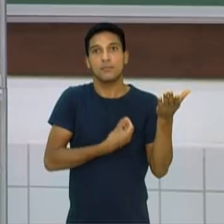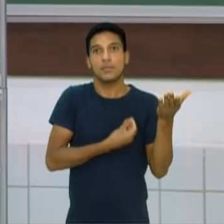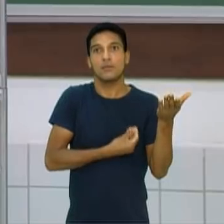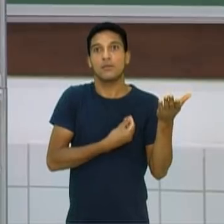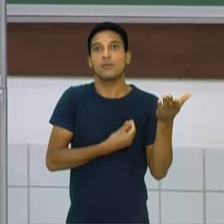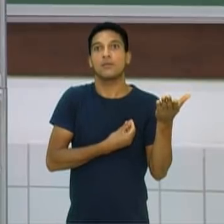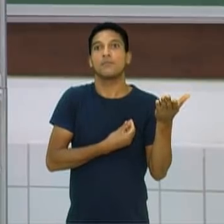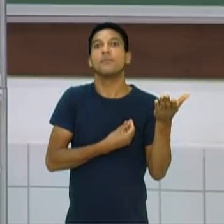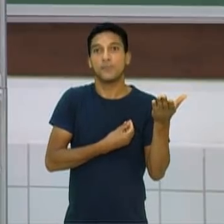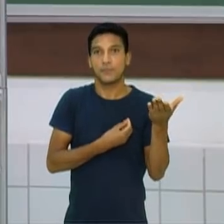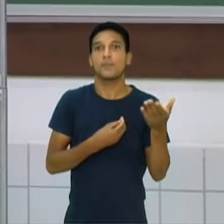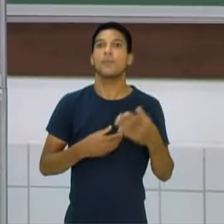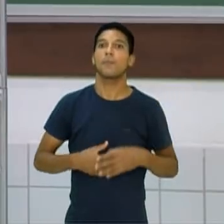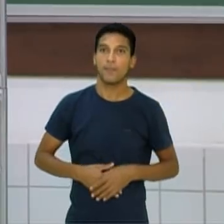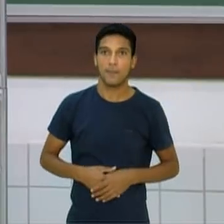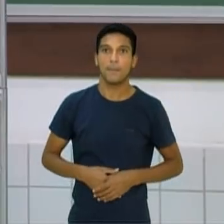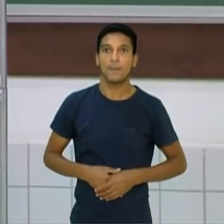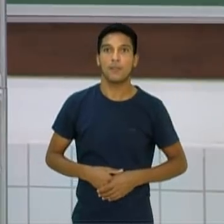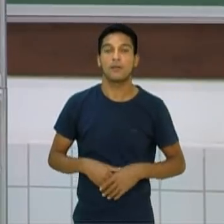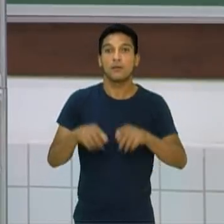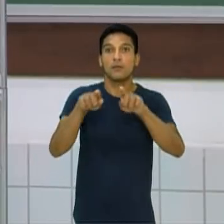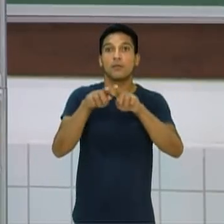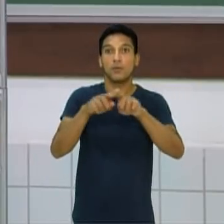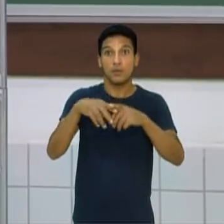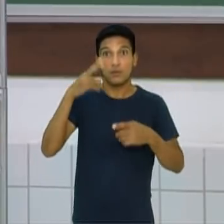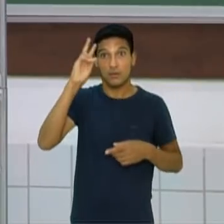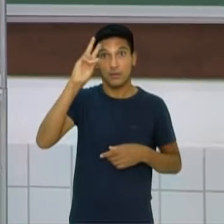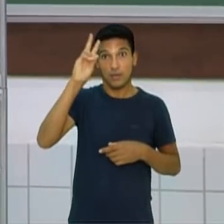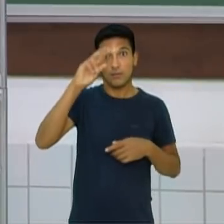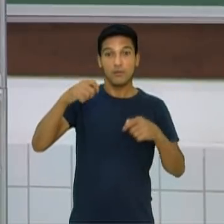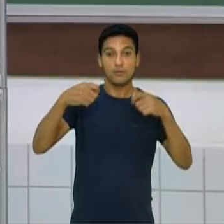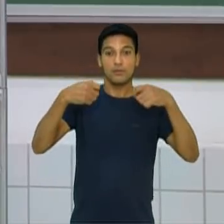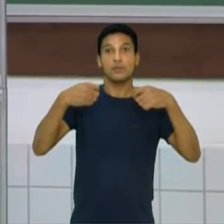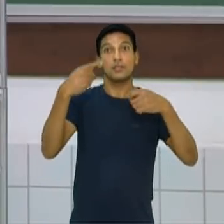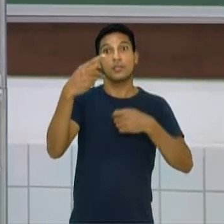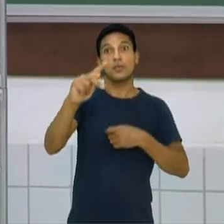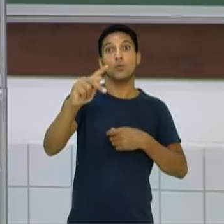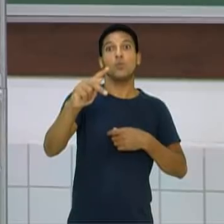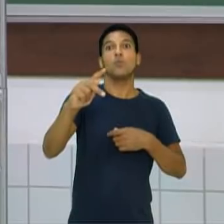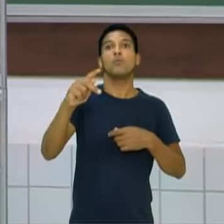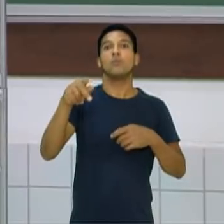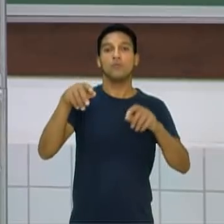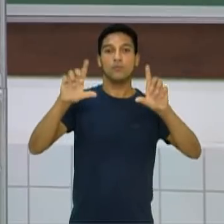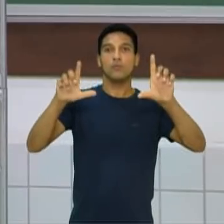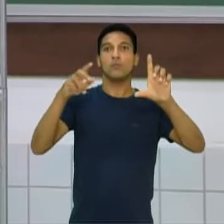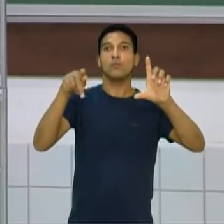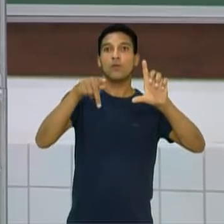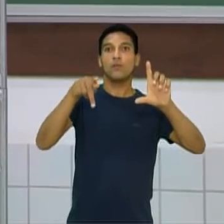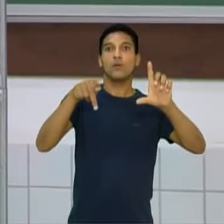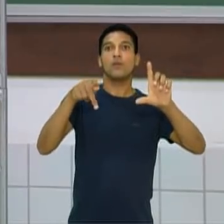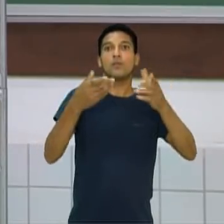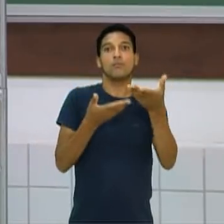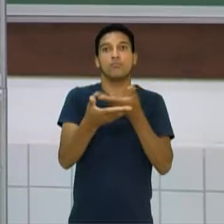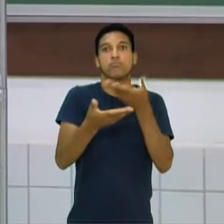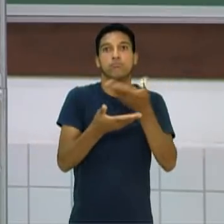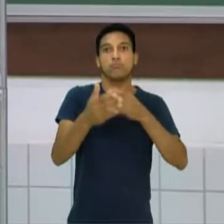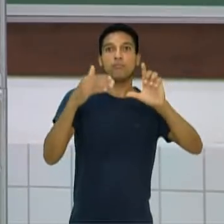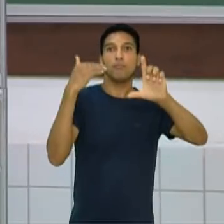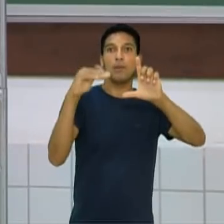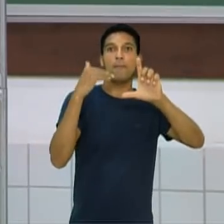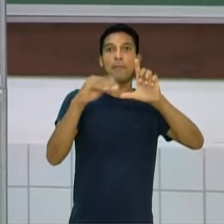hoje. E também lembre de estar participando sempre junto com o seu professor dos meetings marcados por